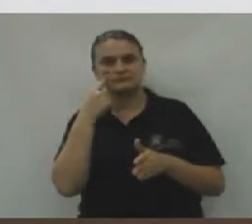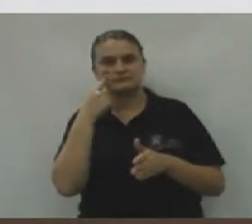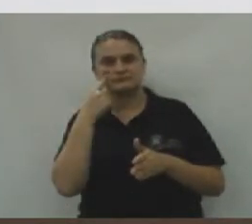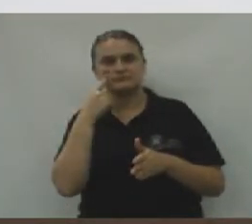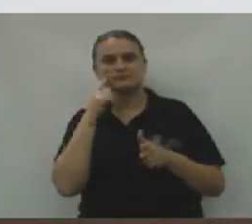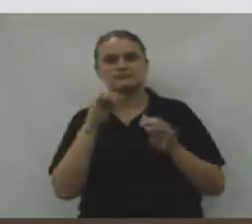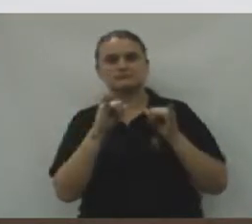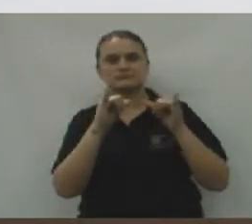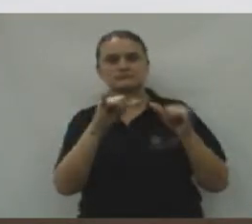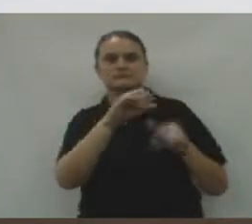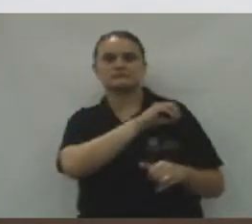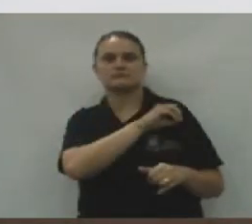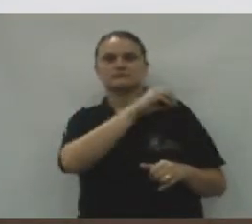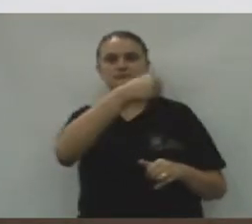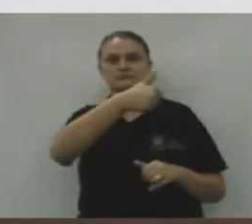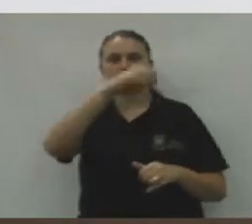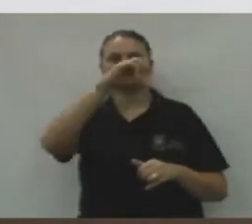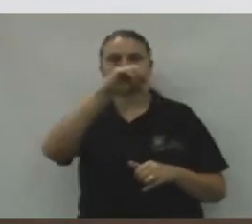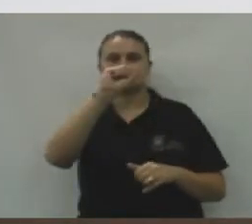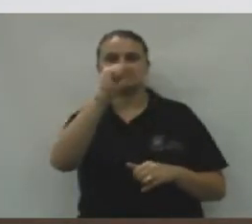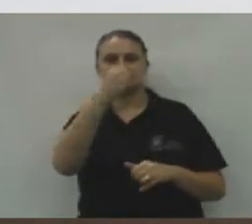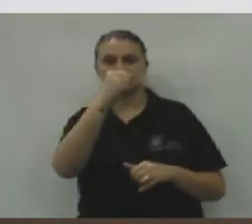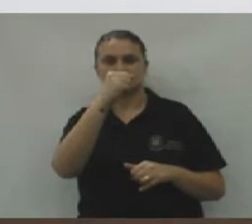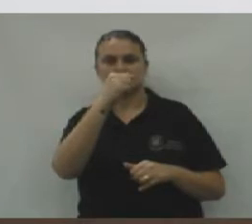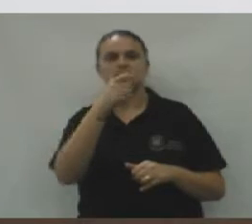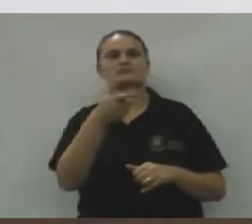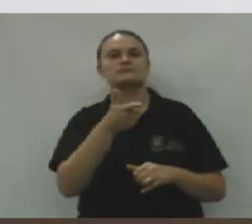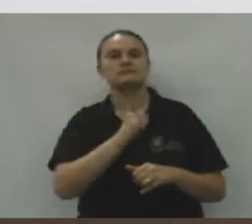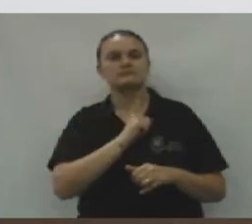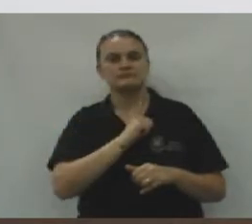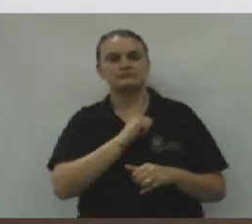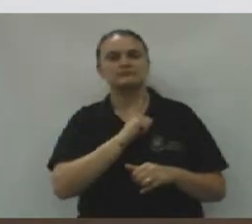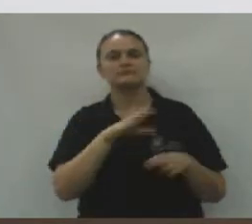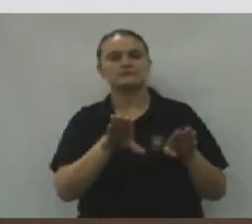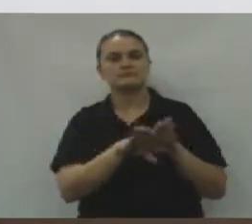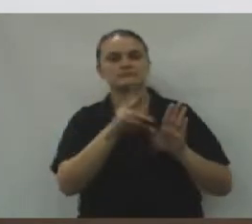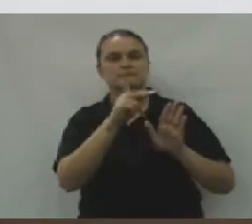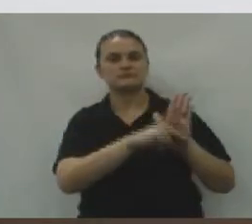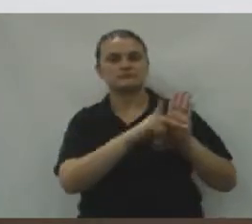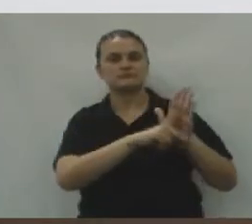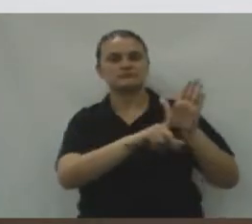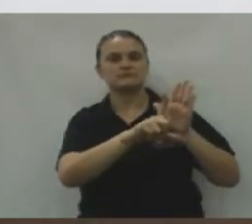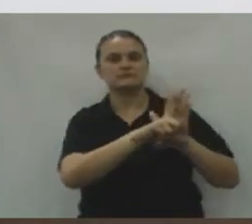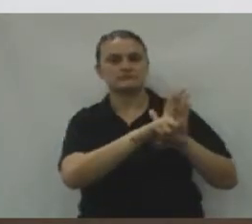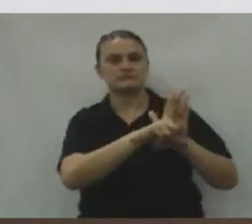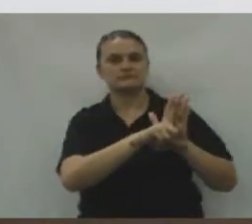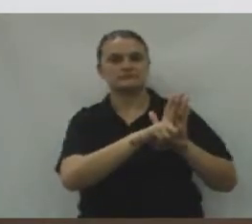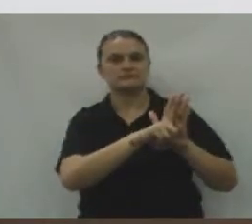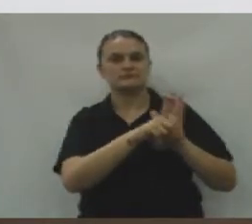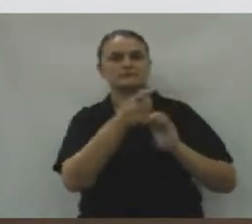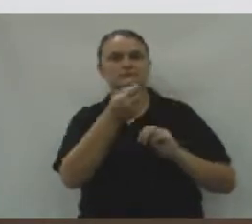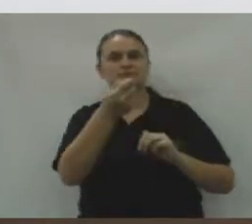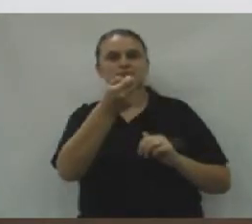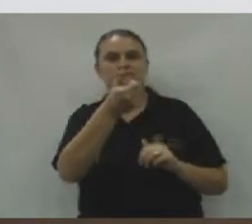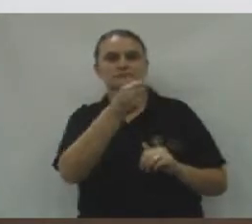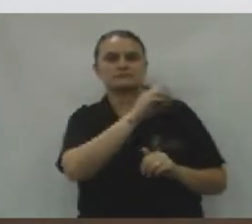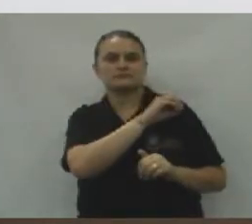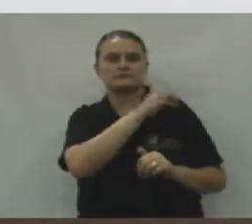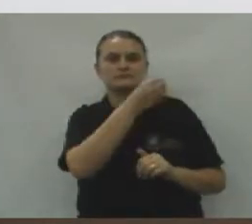a indicação número 198. Tivemos o projeto de lei quase número